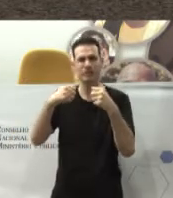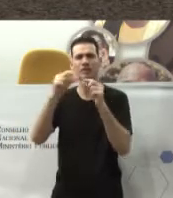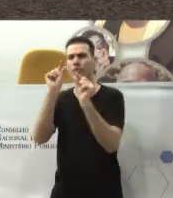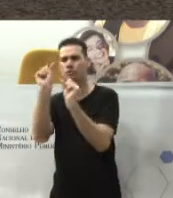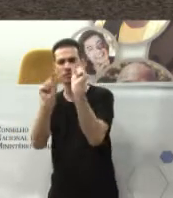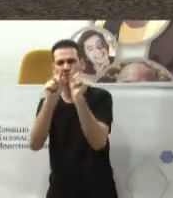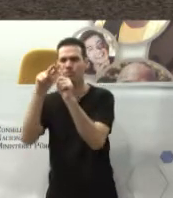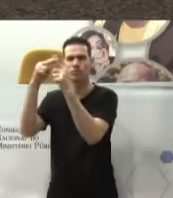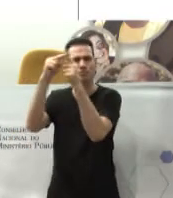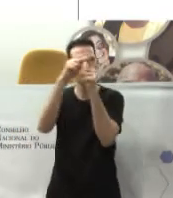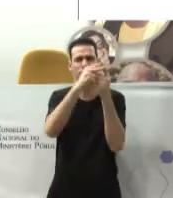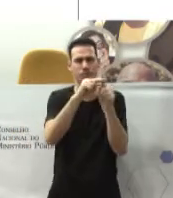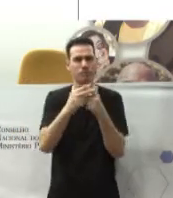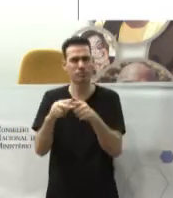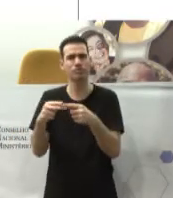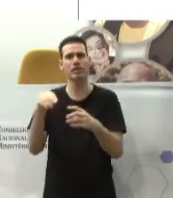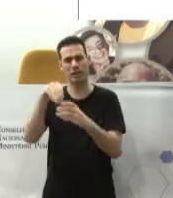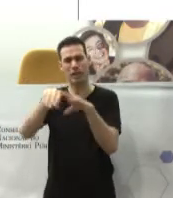Né?